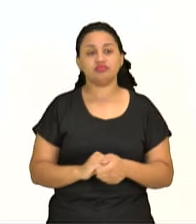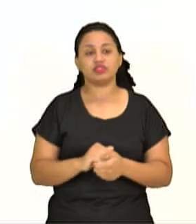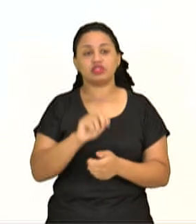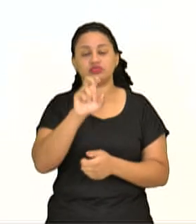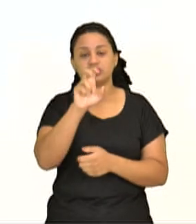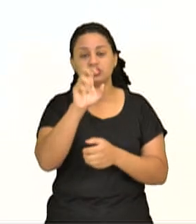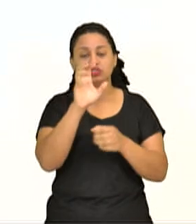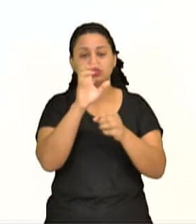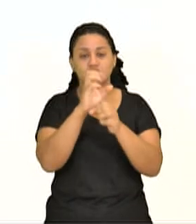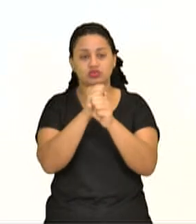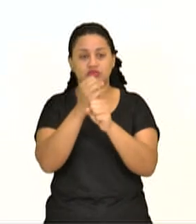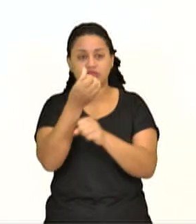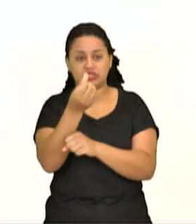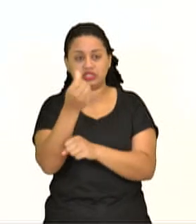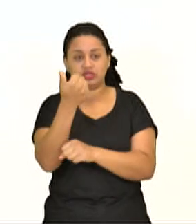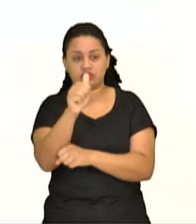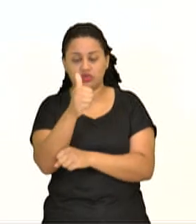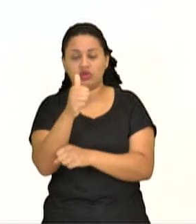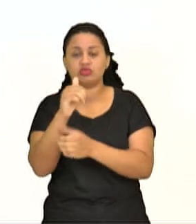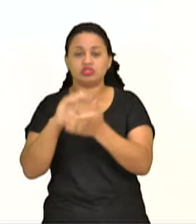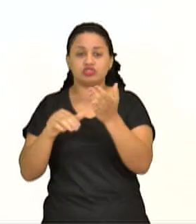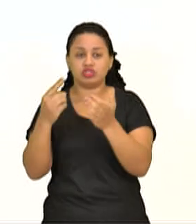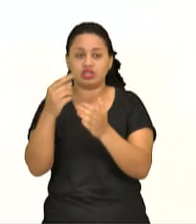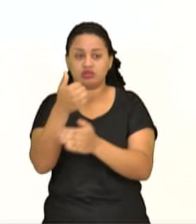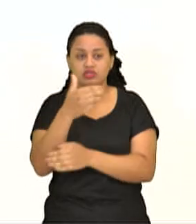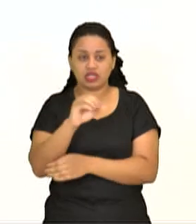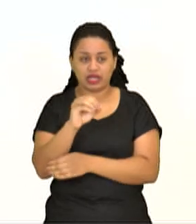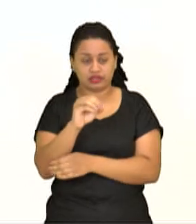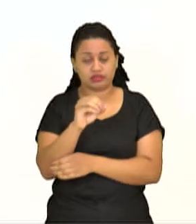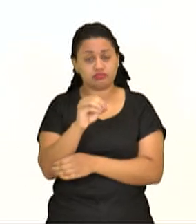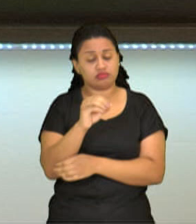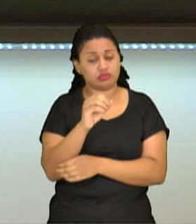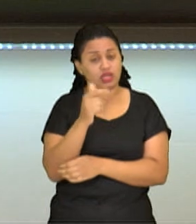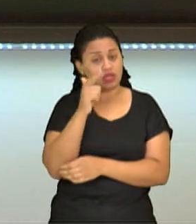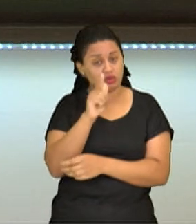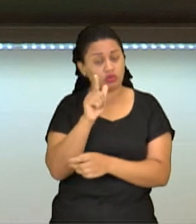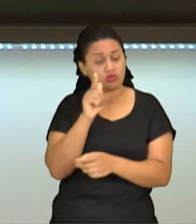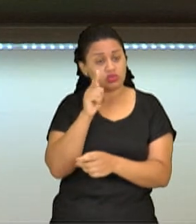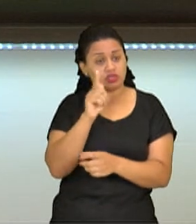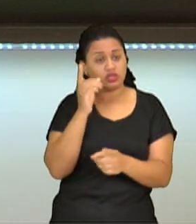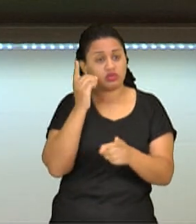mais 6, 11, menos 1, 10, 2 vezes 10, 20.